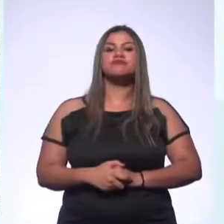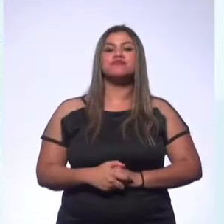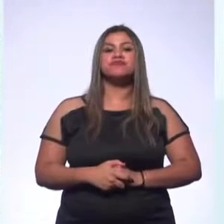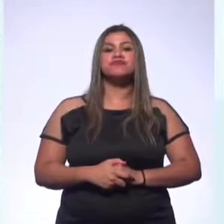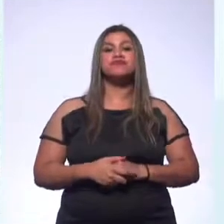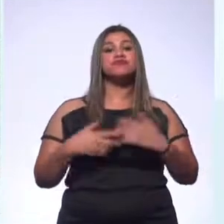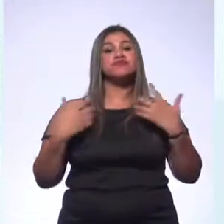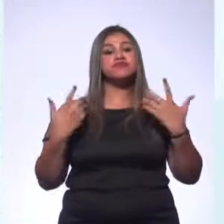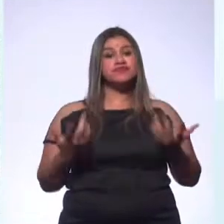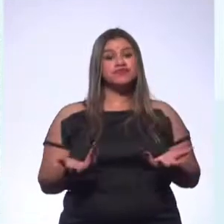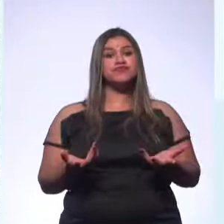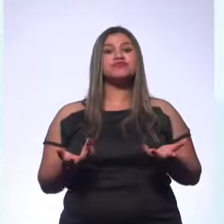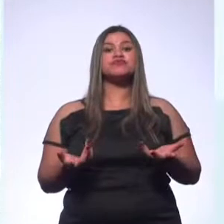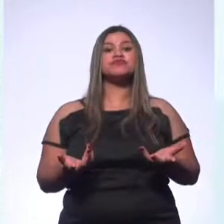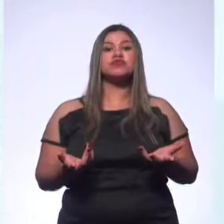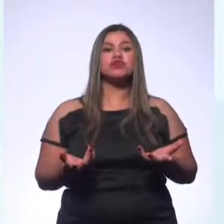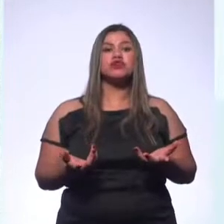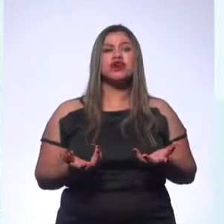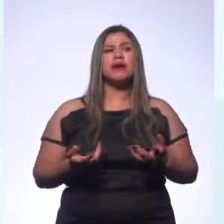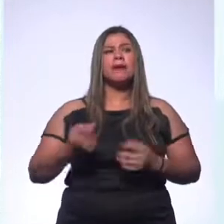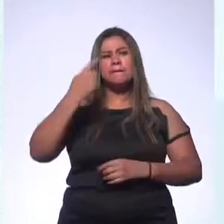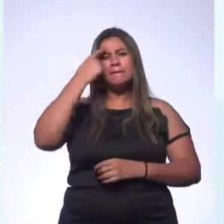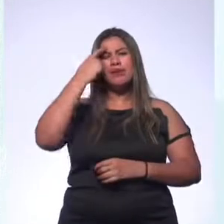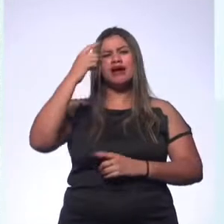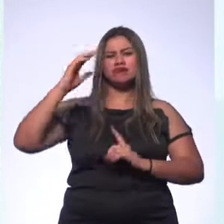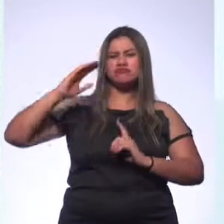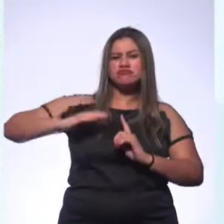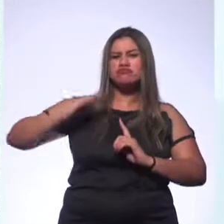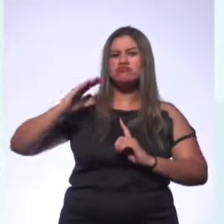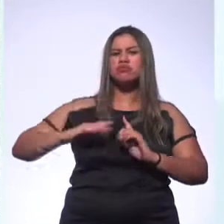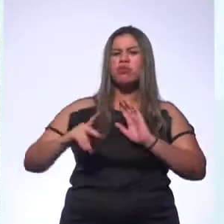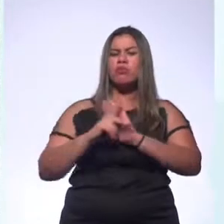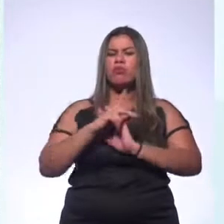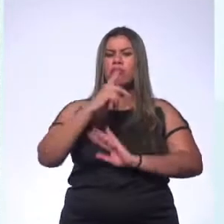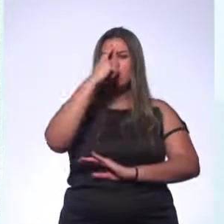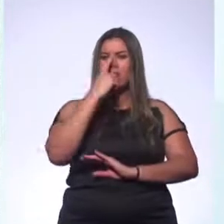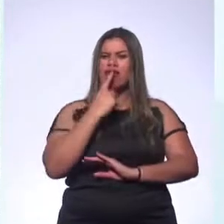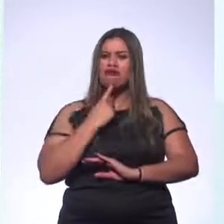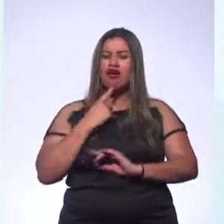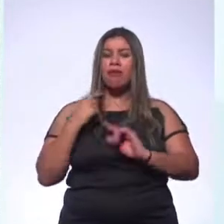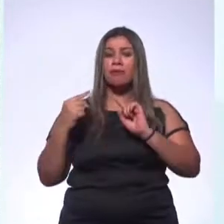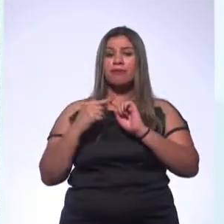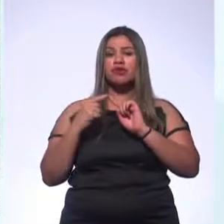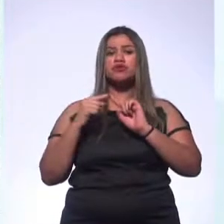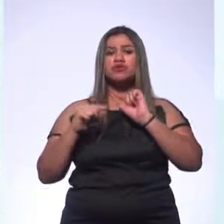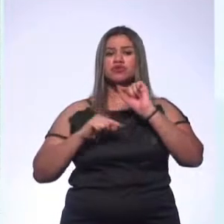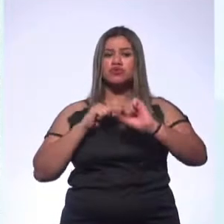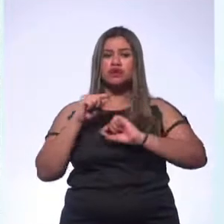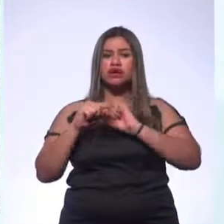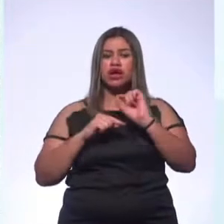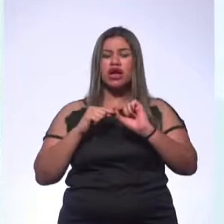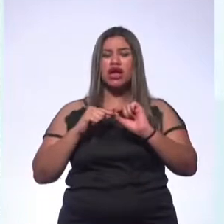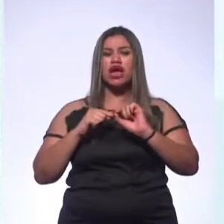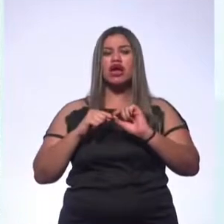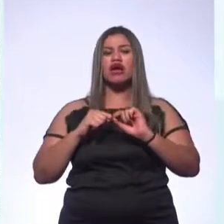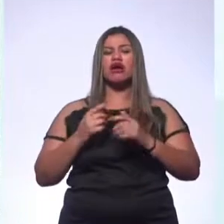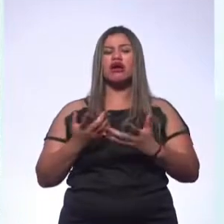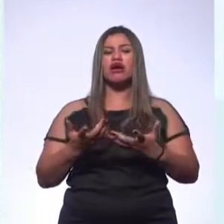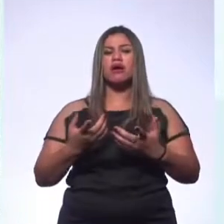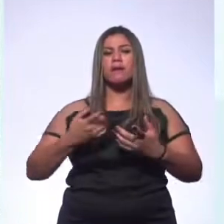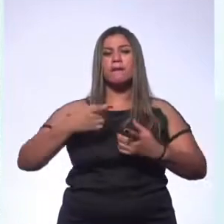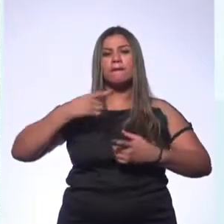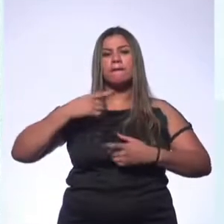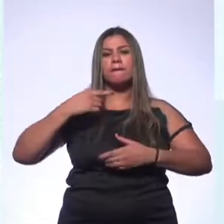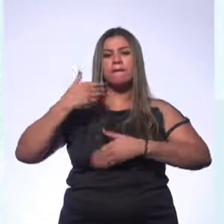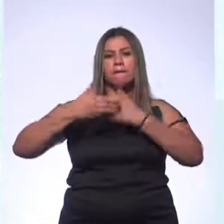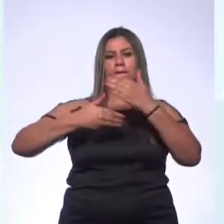questão do culto à personalidade é uma marca registrada aí dos regimes que se